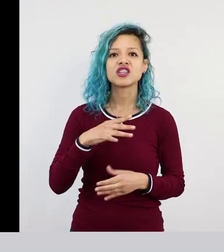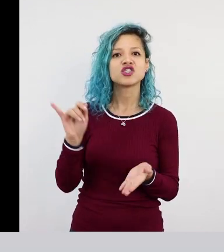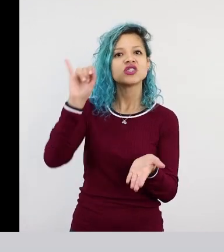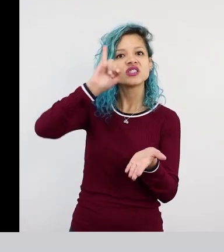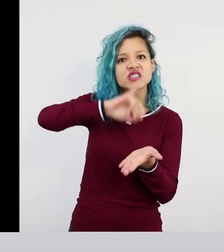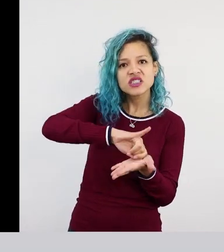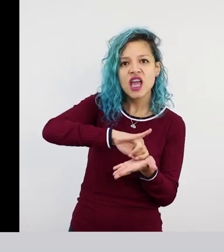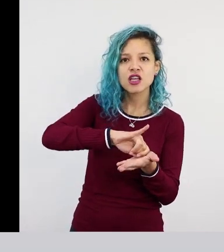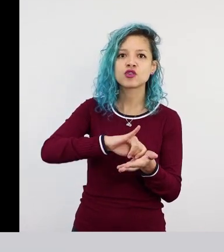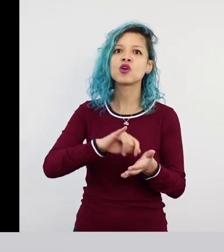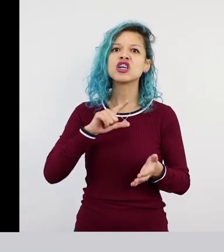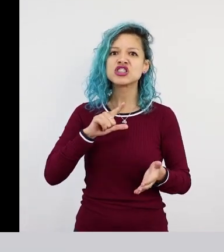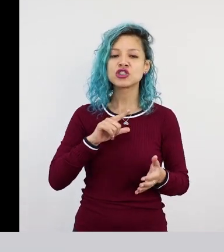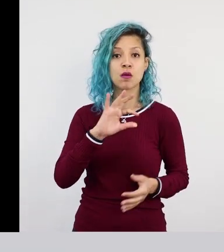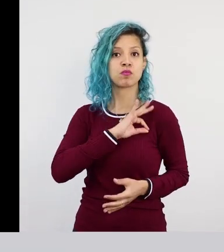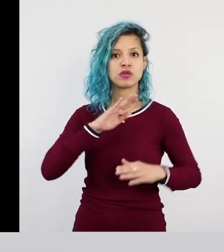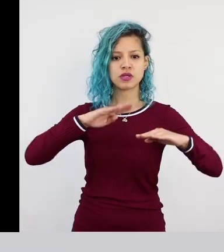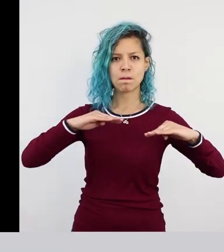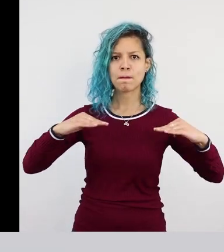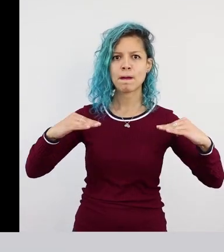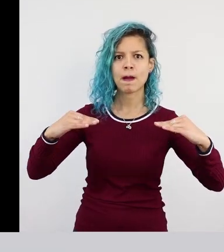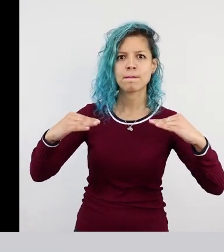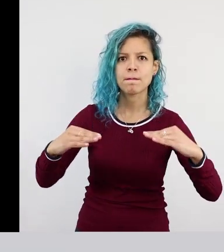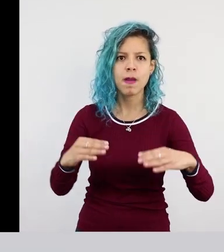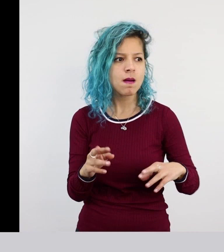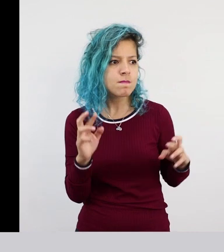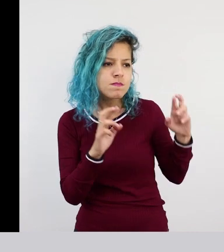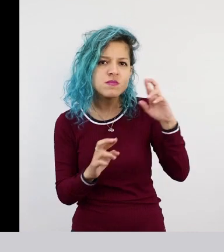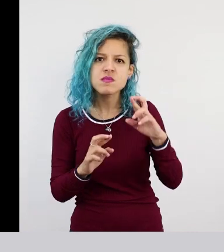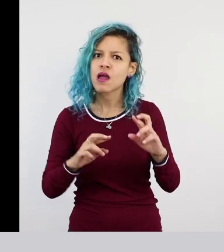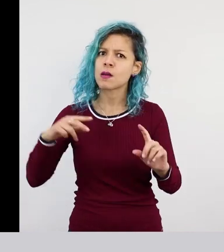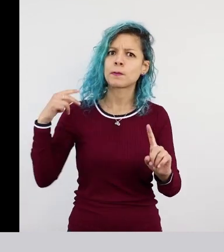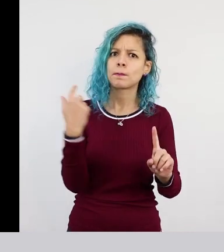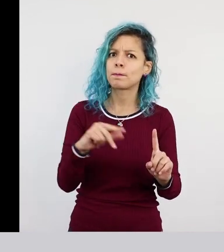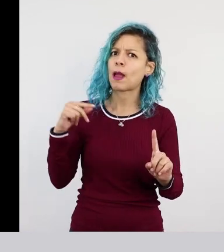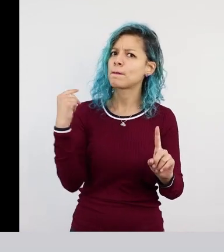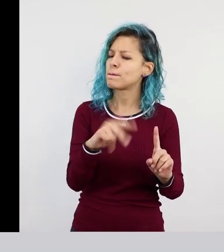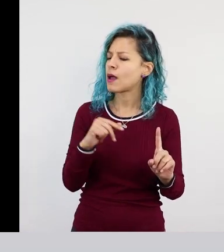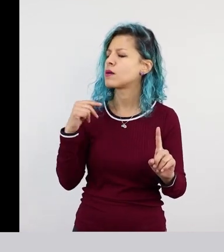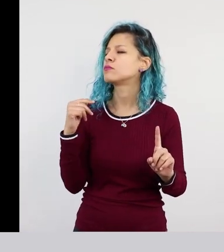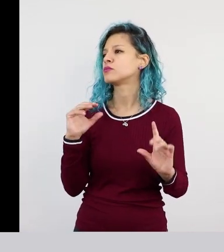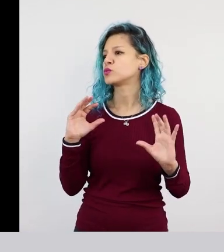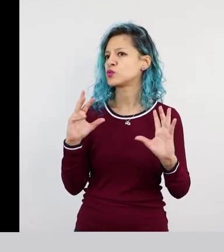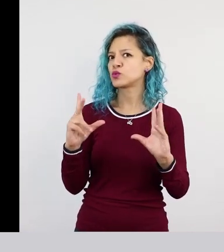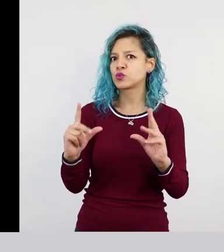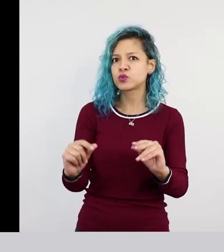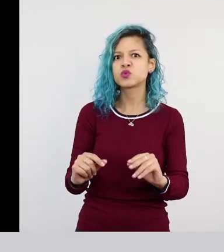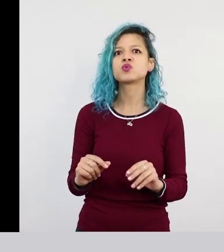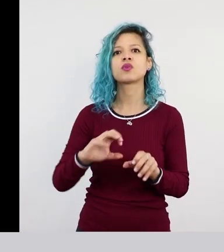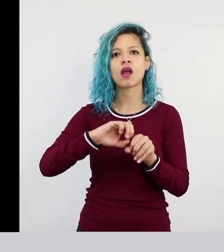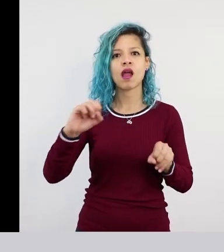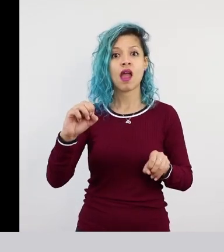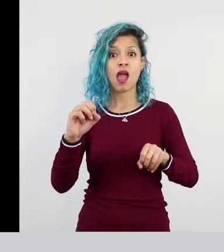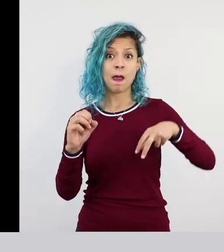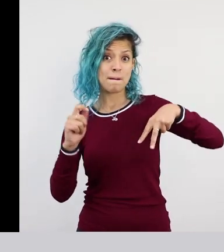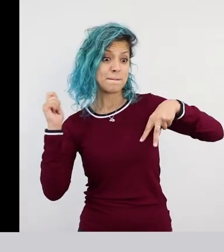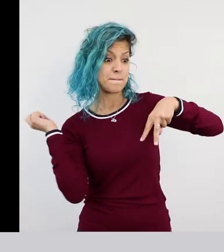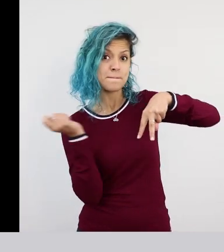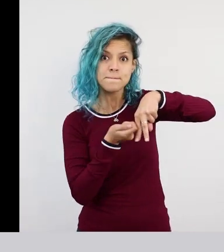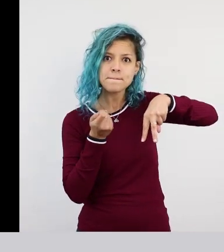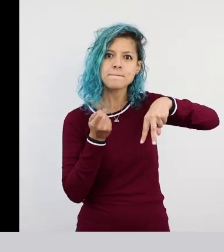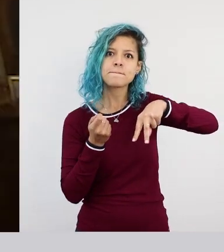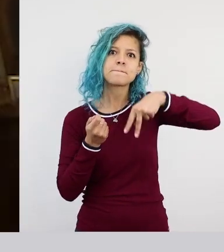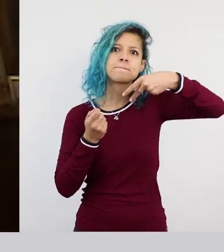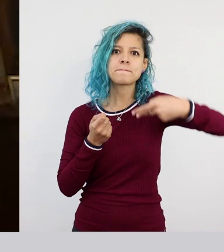cidade, aquele monte de policial, e era pancada para todo mundo, e era cacetete